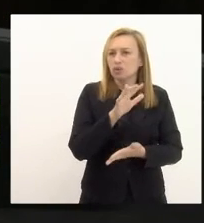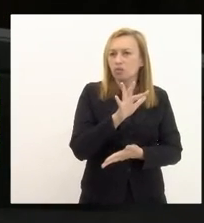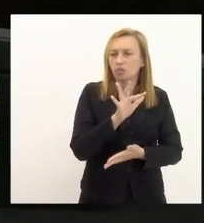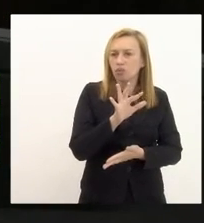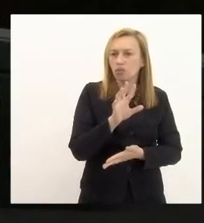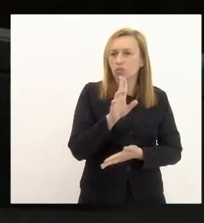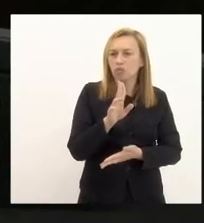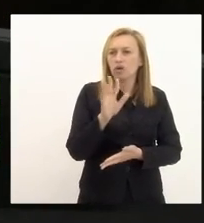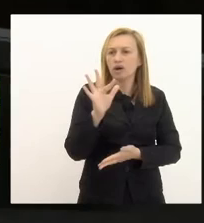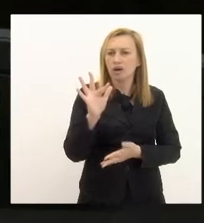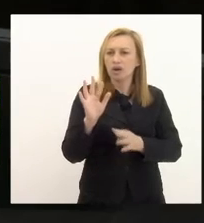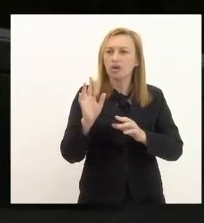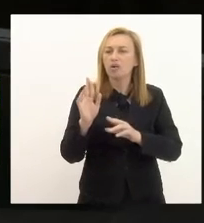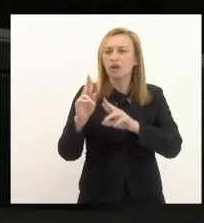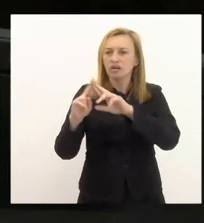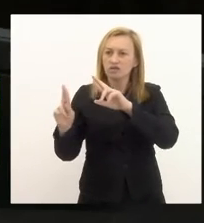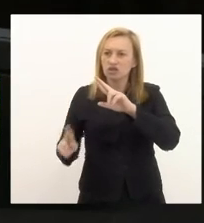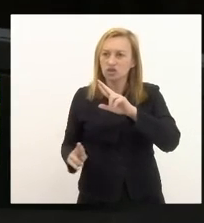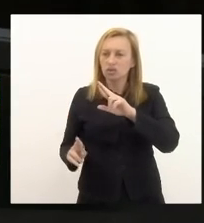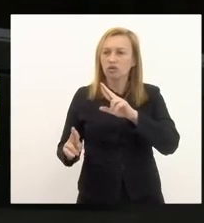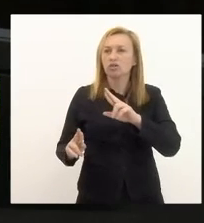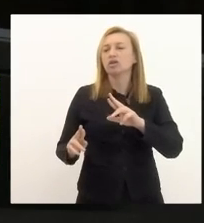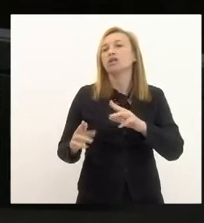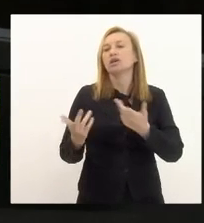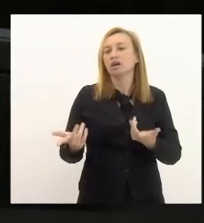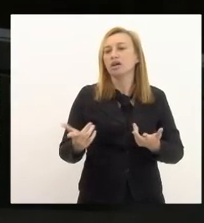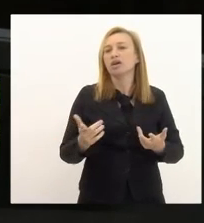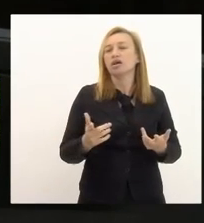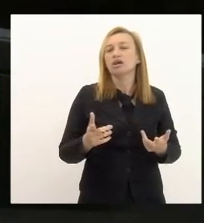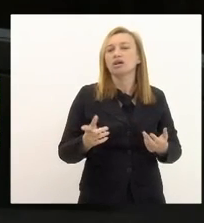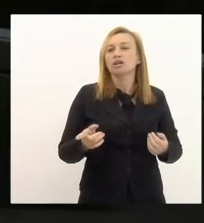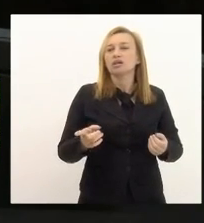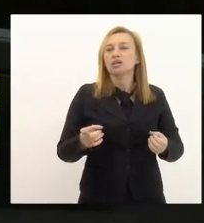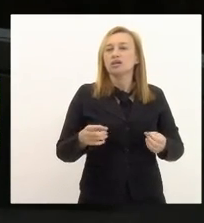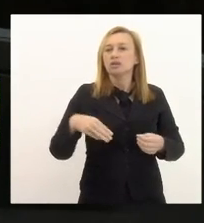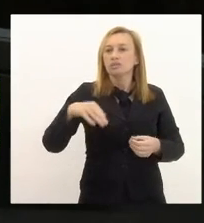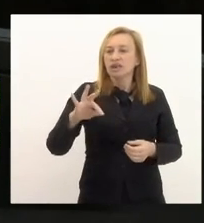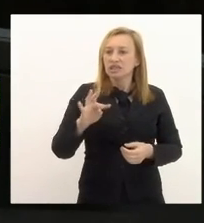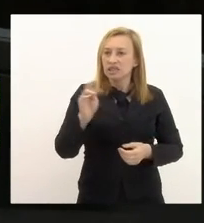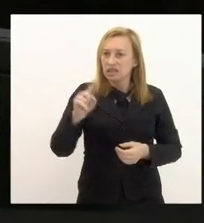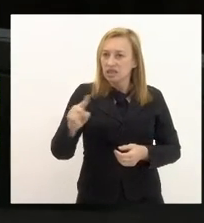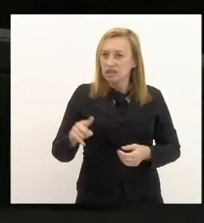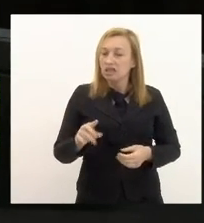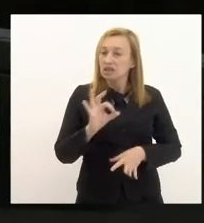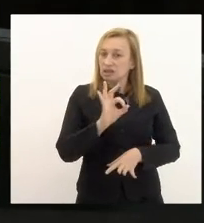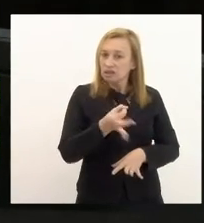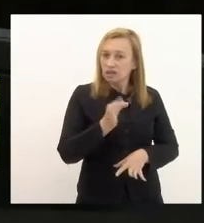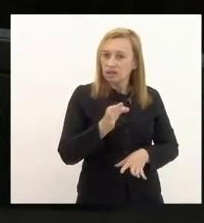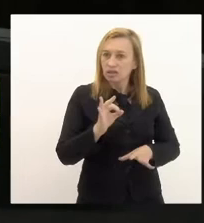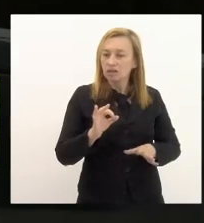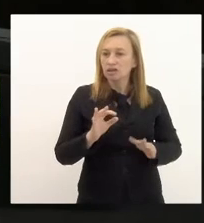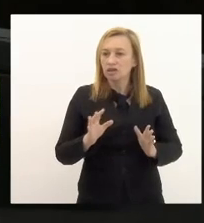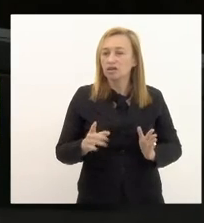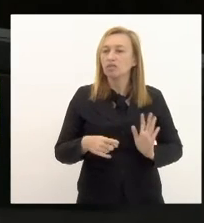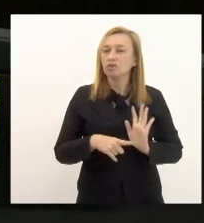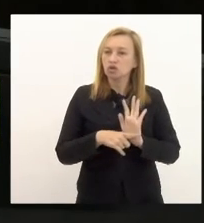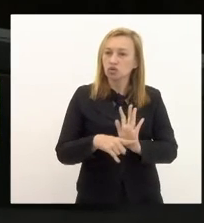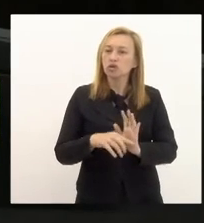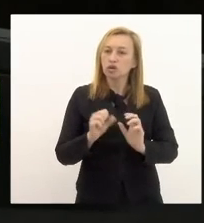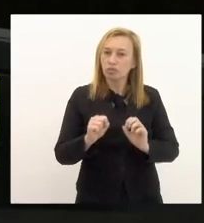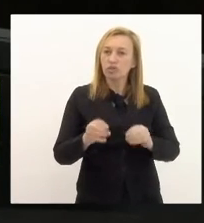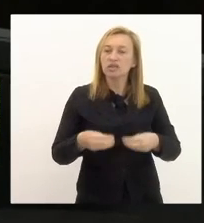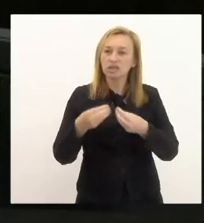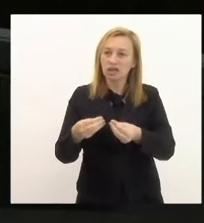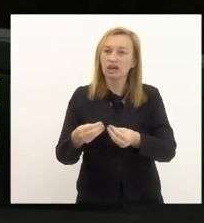UFRJ Universidade Federal Rural EA partir do a atriz eventualmente o incentivo que pode ser dado